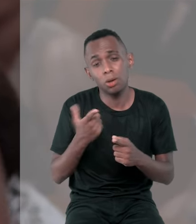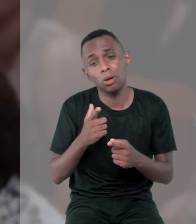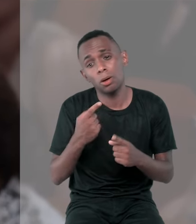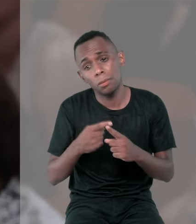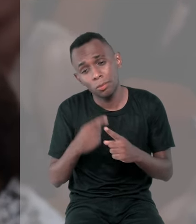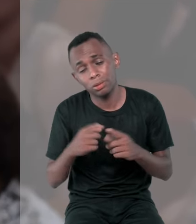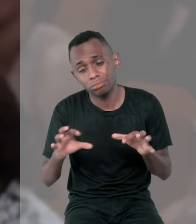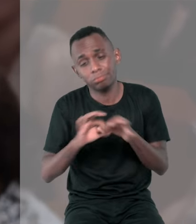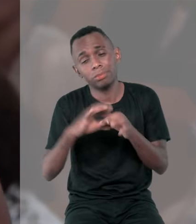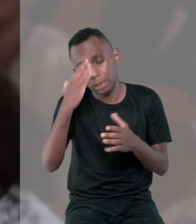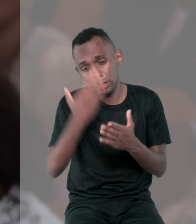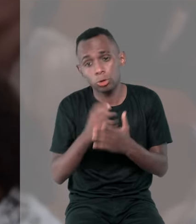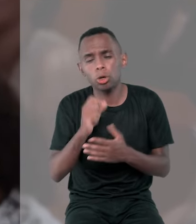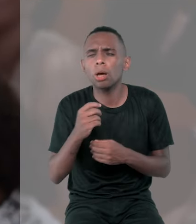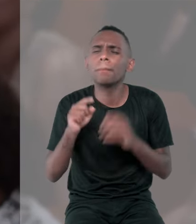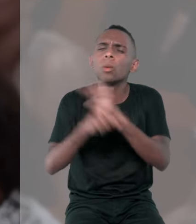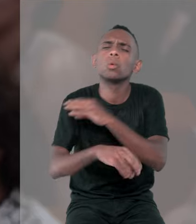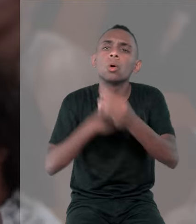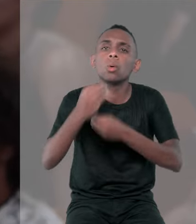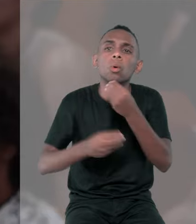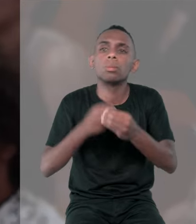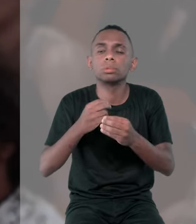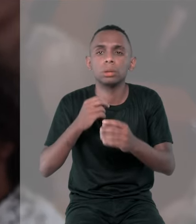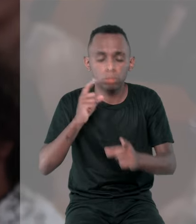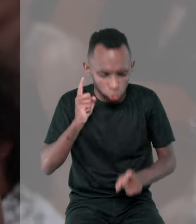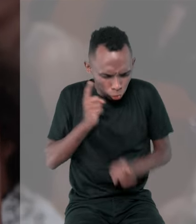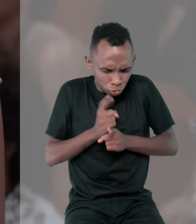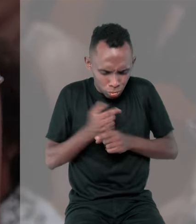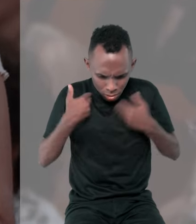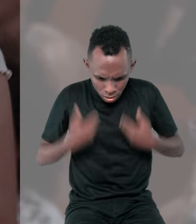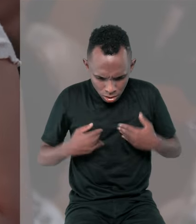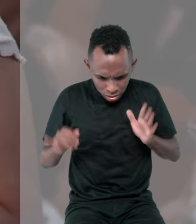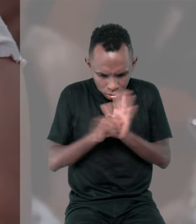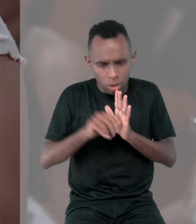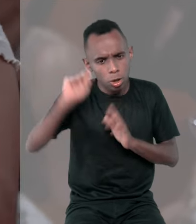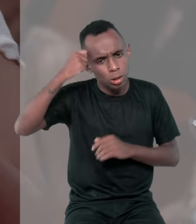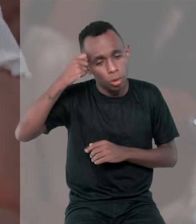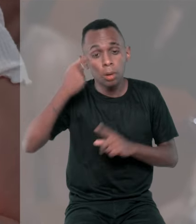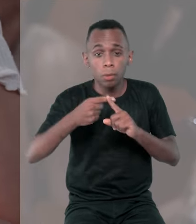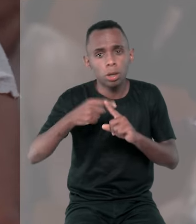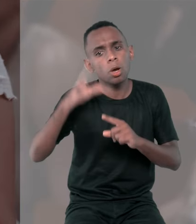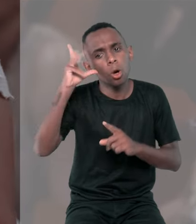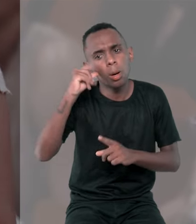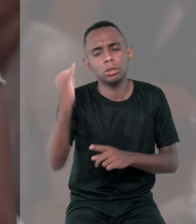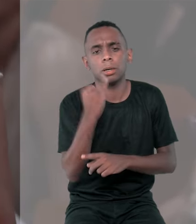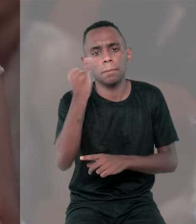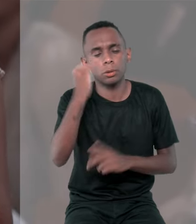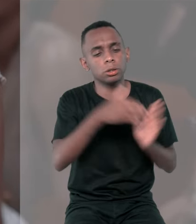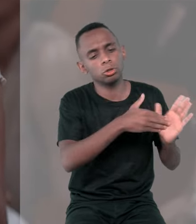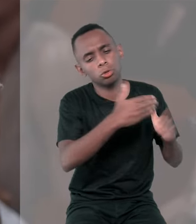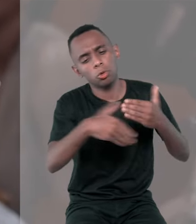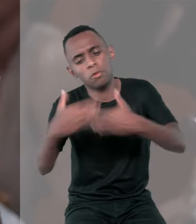vai viver sem a outra. Que é como você se identificou, descobriu sua identidade como homem negro. Porque eu acho que isso é muito importante num